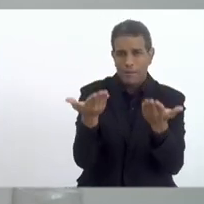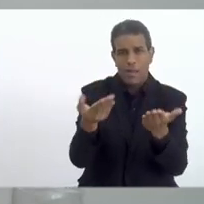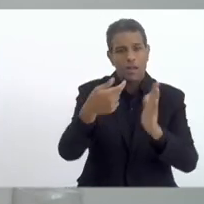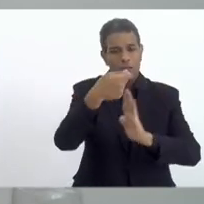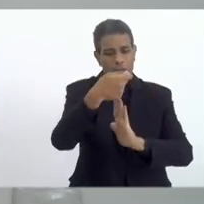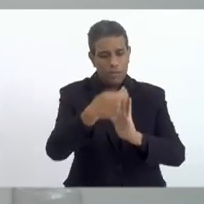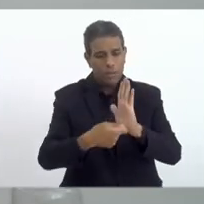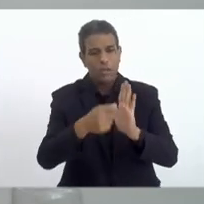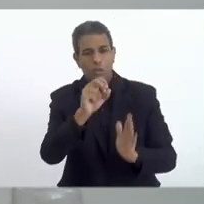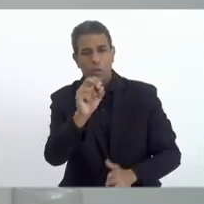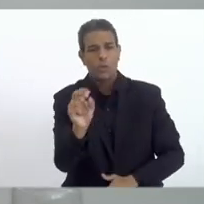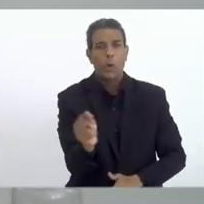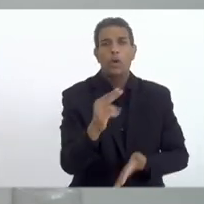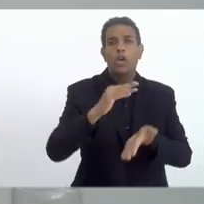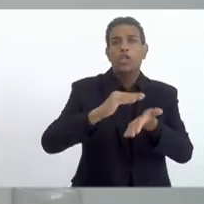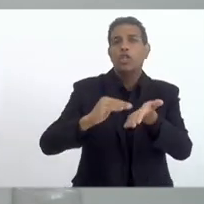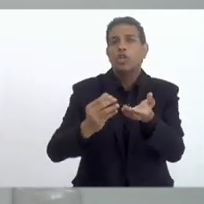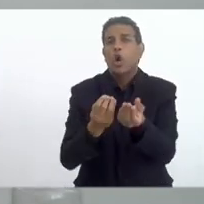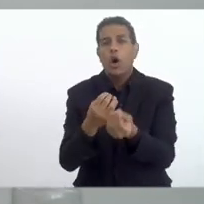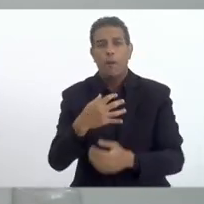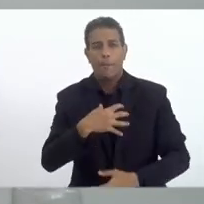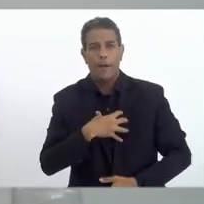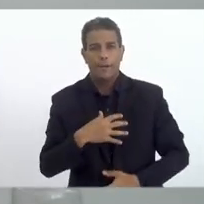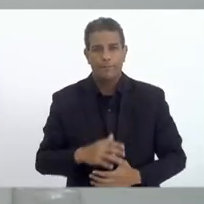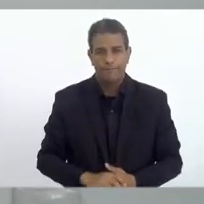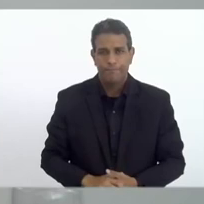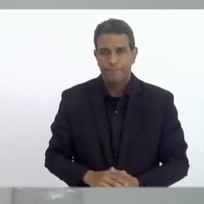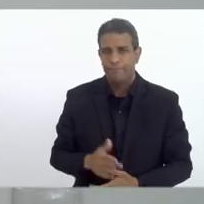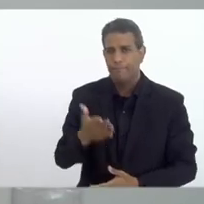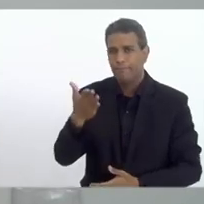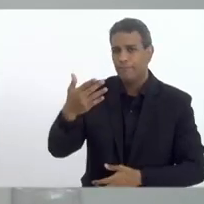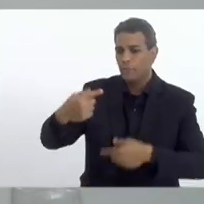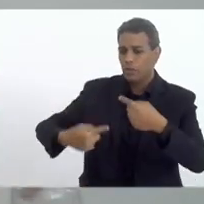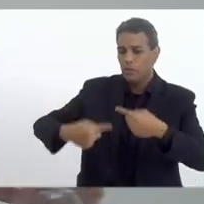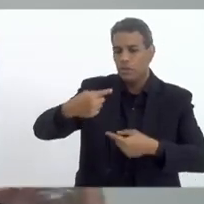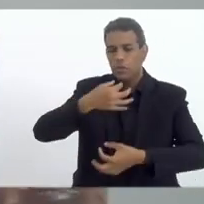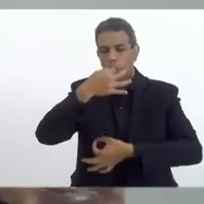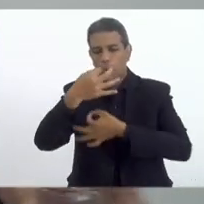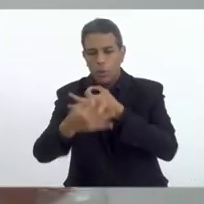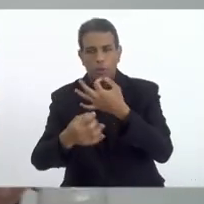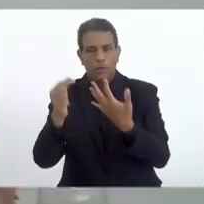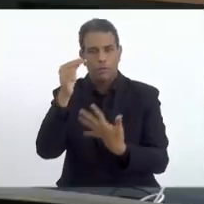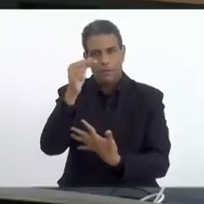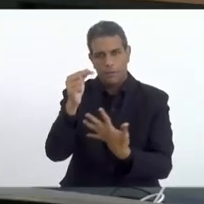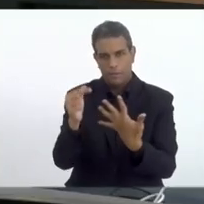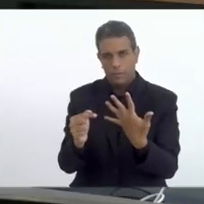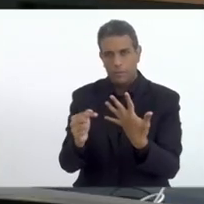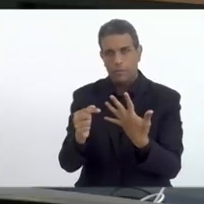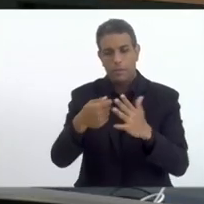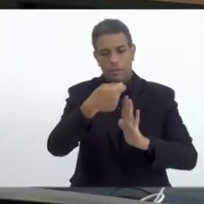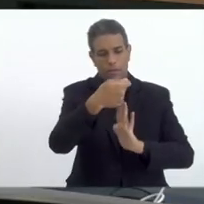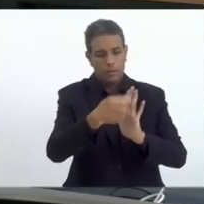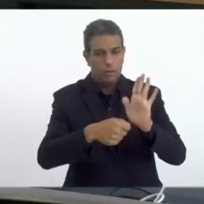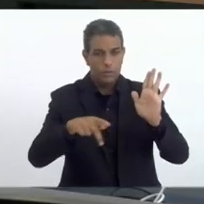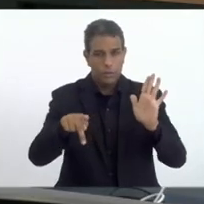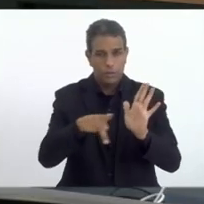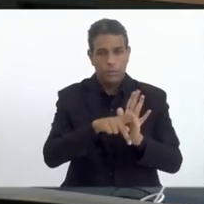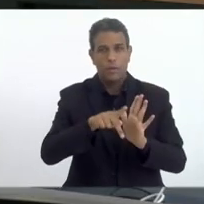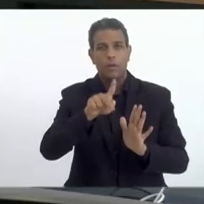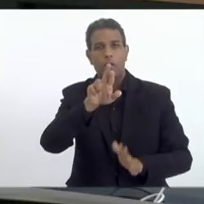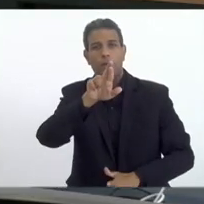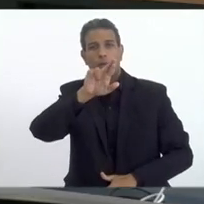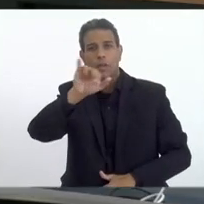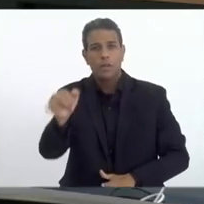aí ou calem-se para sempre, né, deputado Luiz Paulo? Deputado, mas só uma observação. O texto original do Rio Previdência fala só